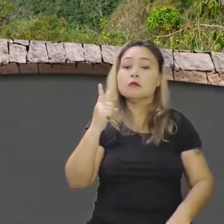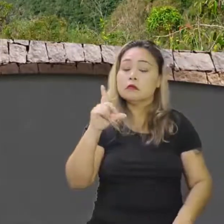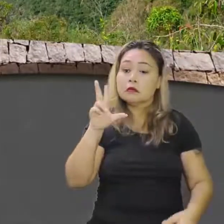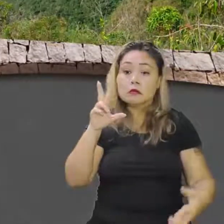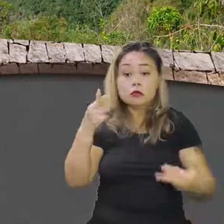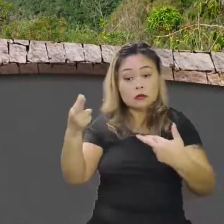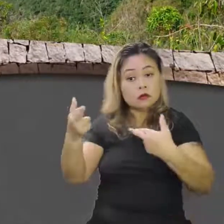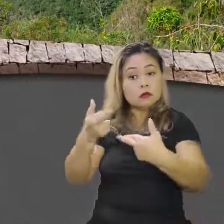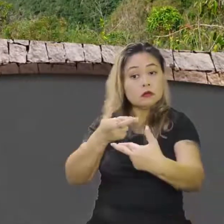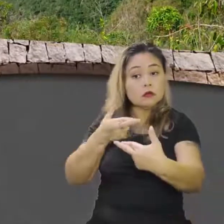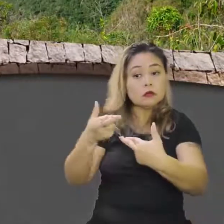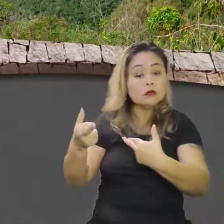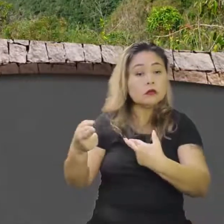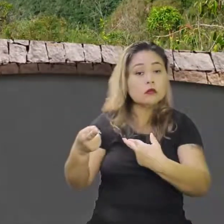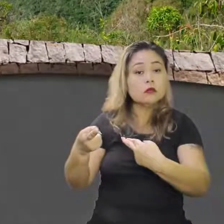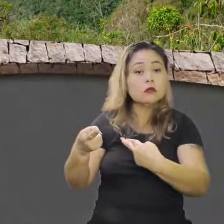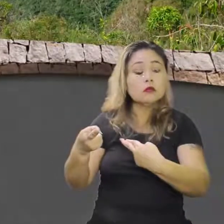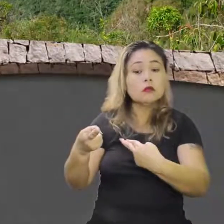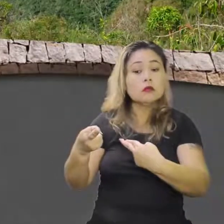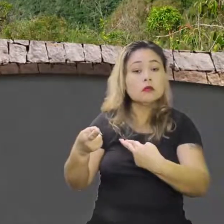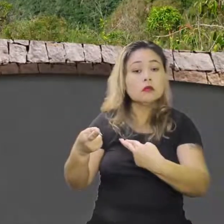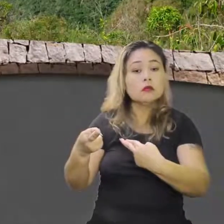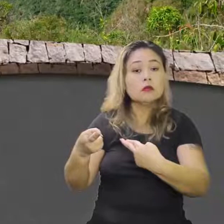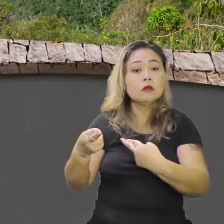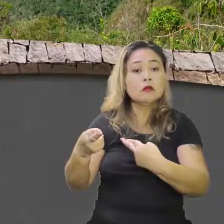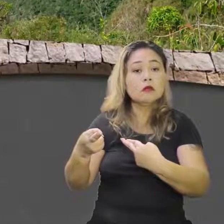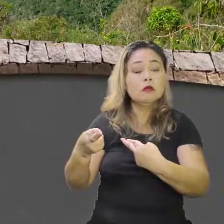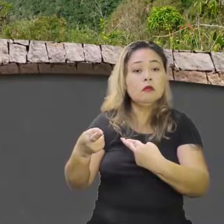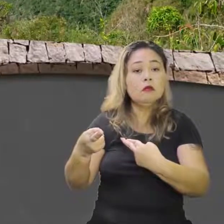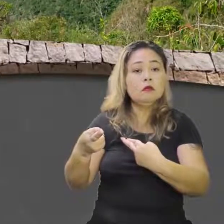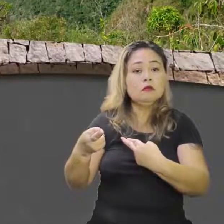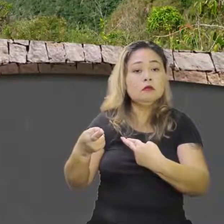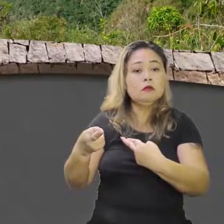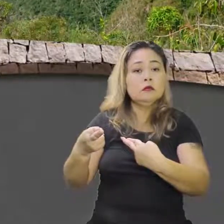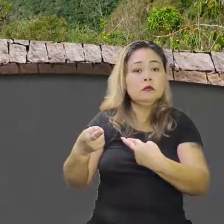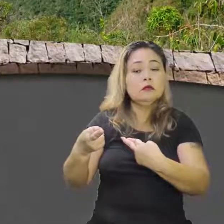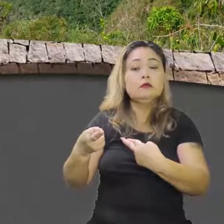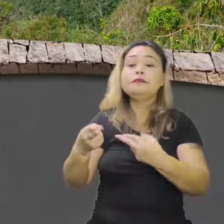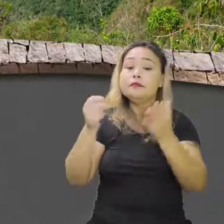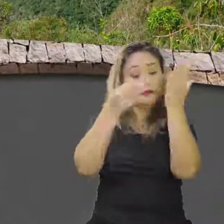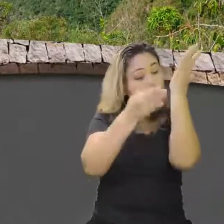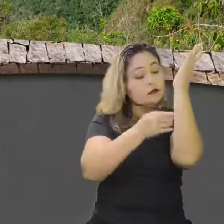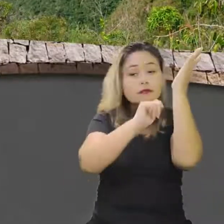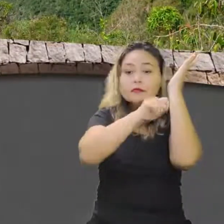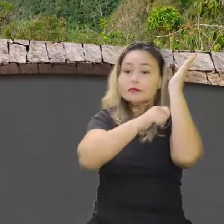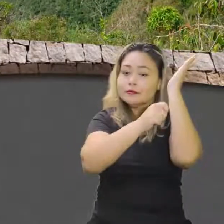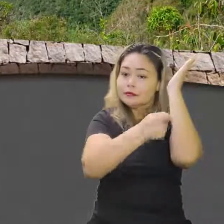está relacionado com a borracha.